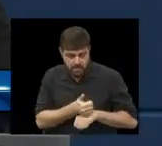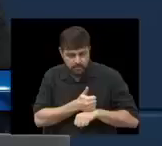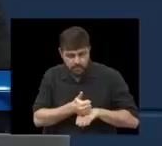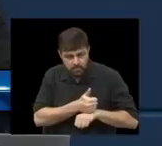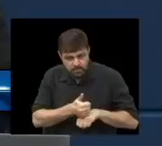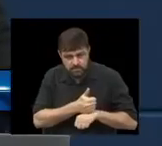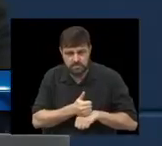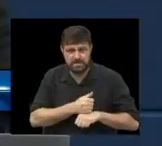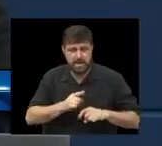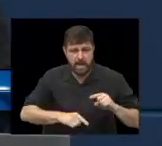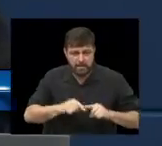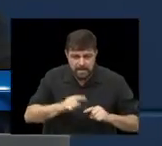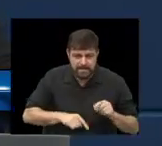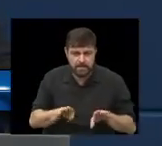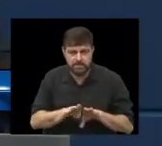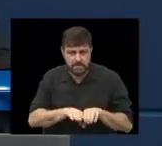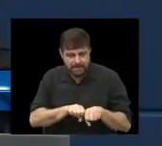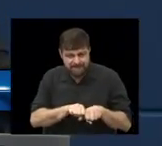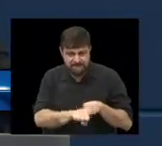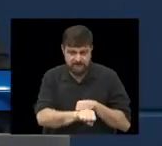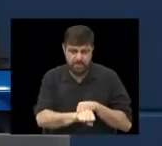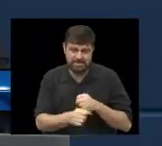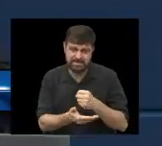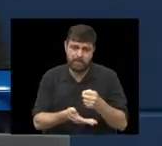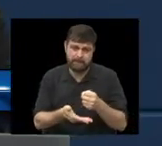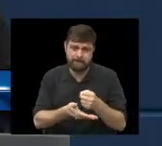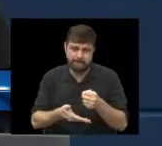recursos materiais e com formação é fundamental.